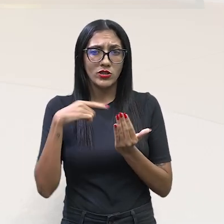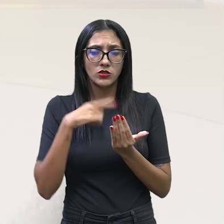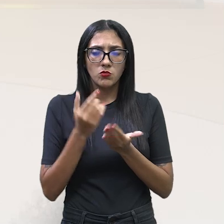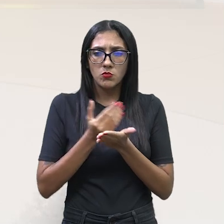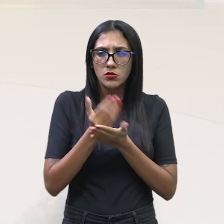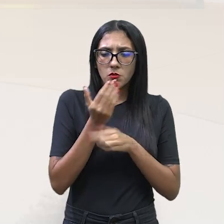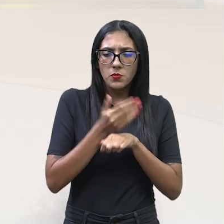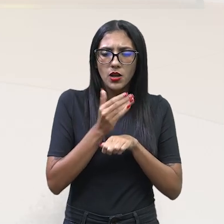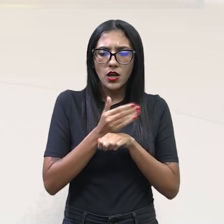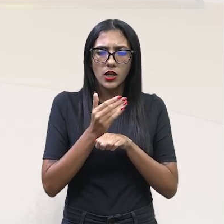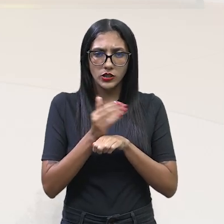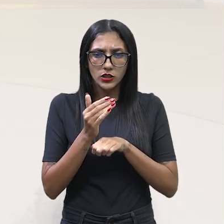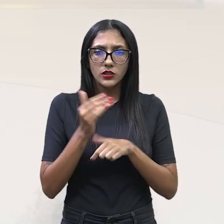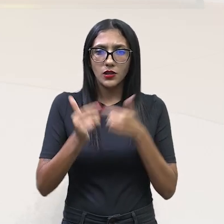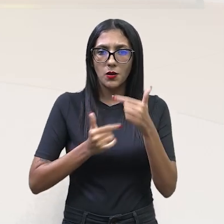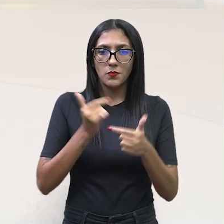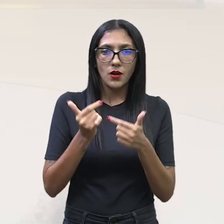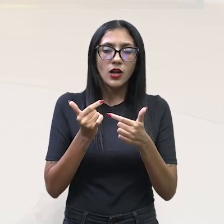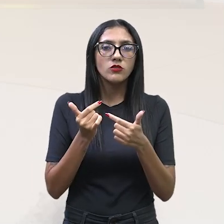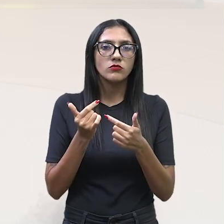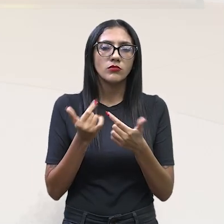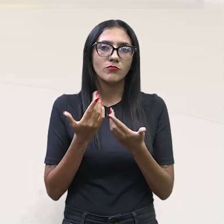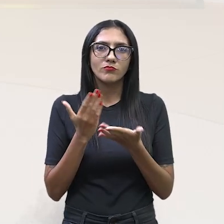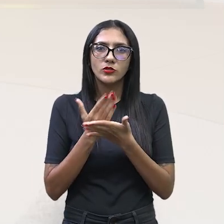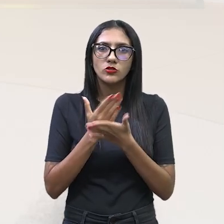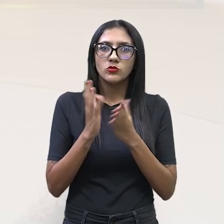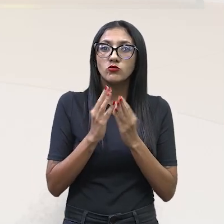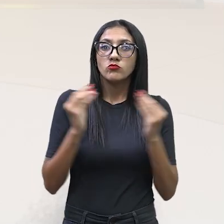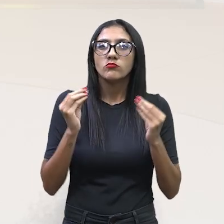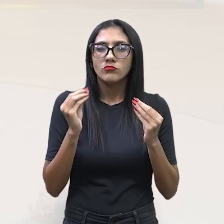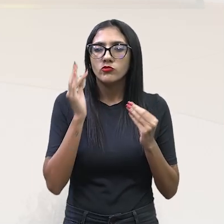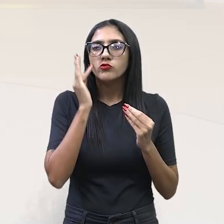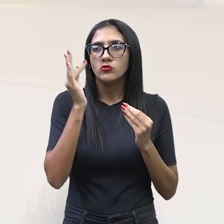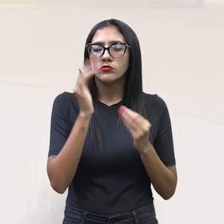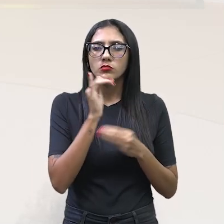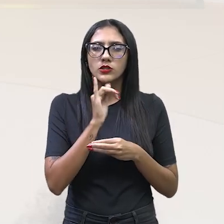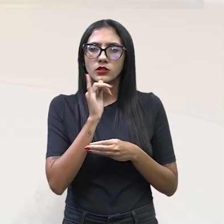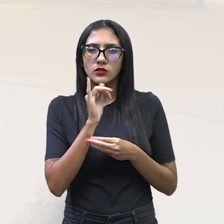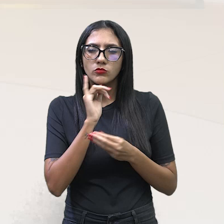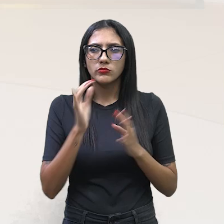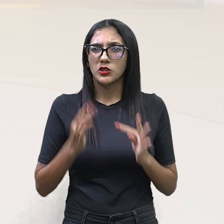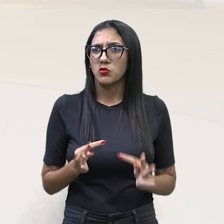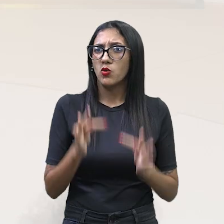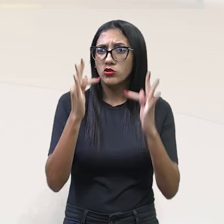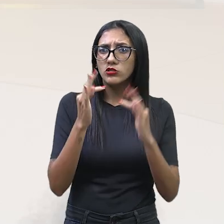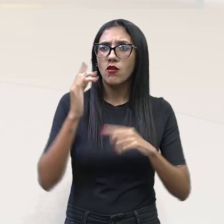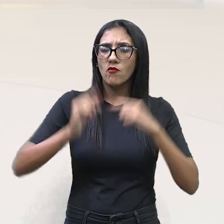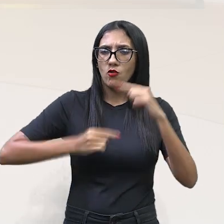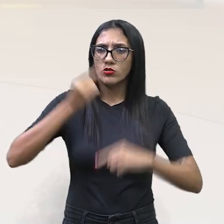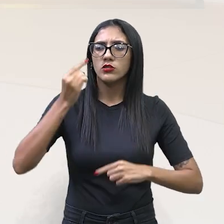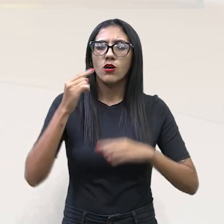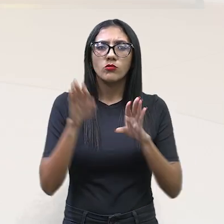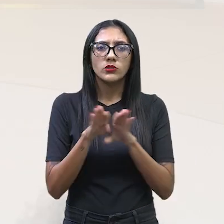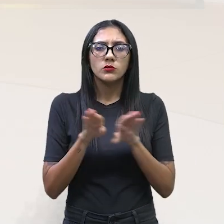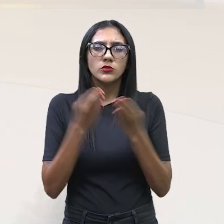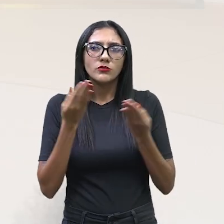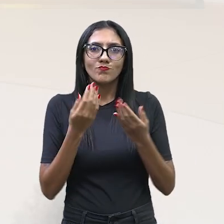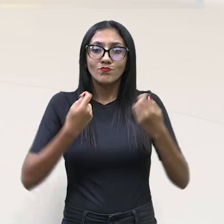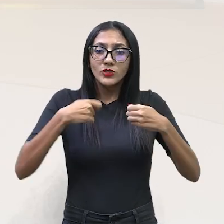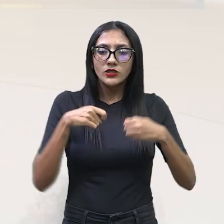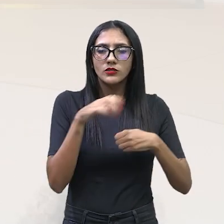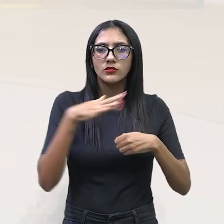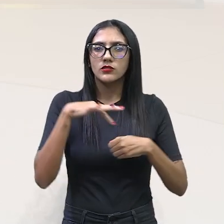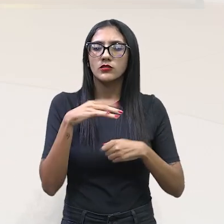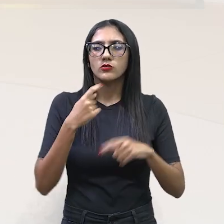que podem não existir no futuro, devido ao avanço da tecnologia, da automação, né, e mudança nas necessidades sociais e